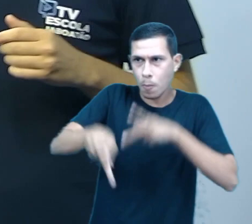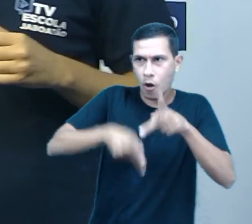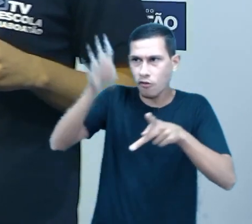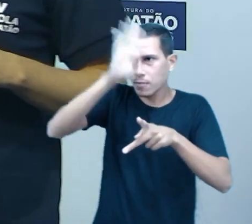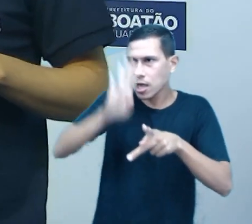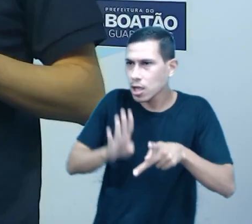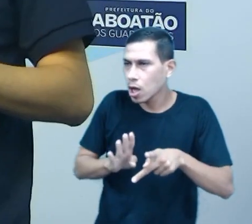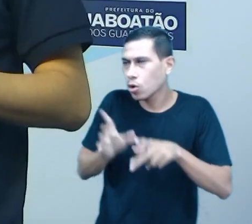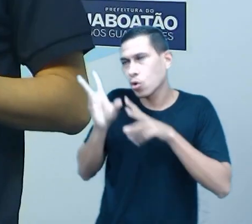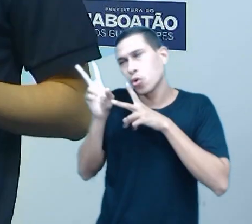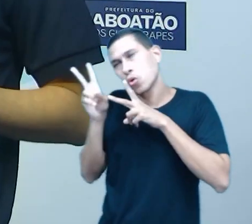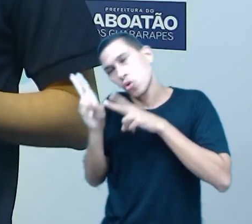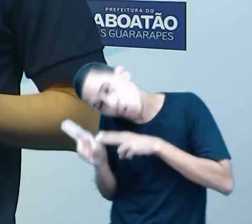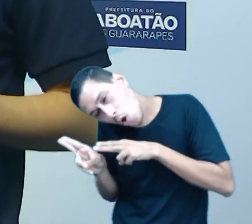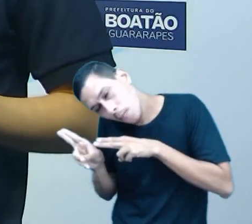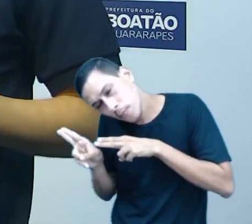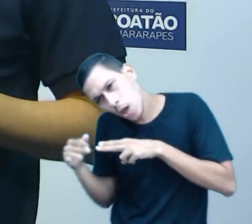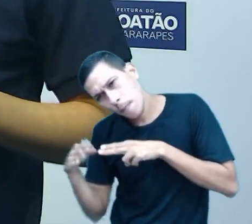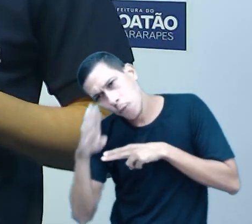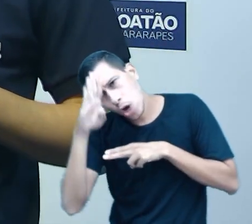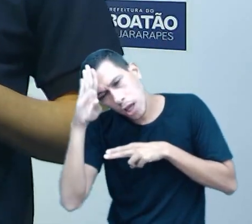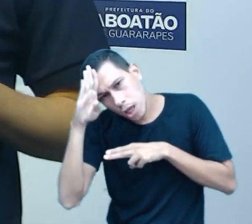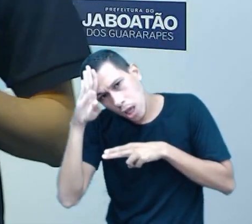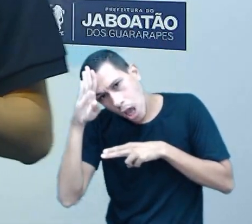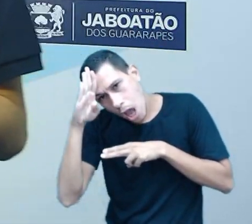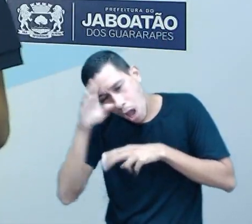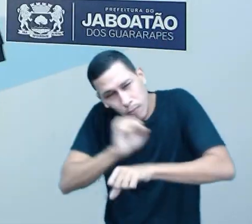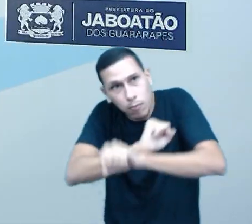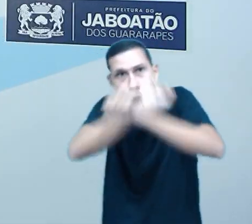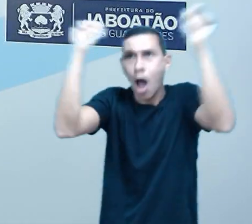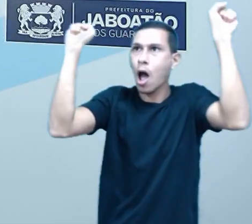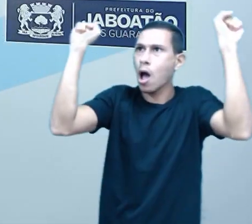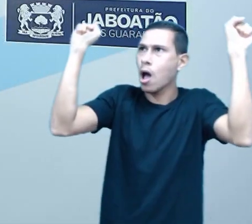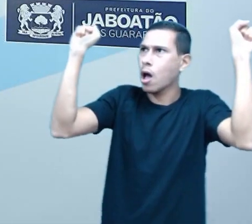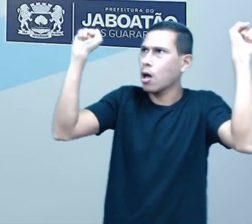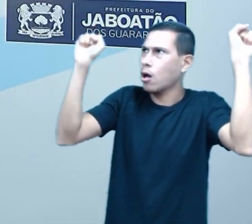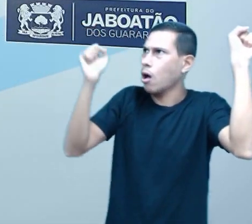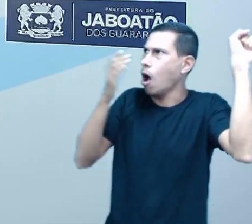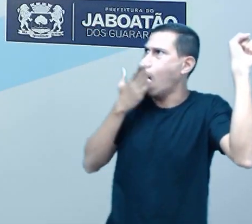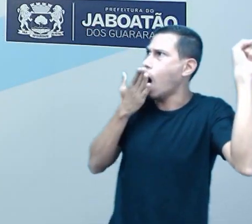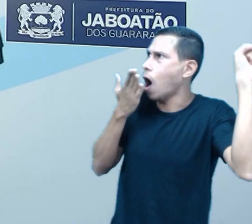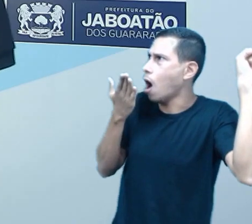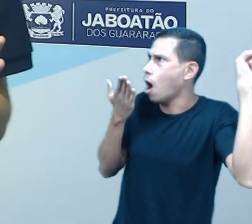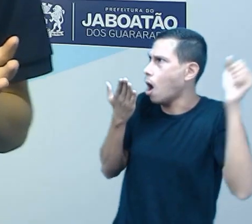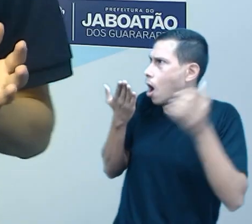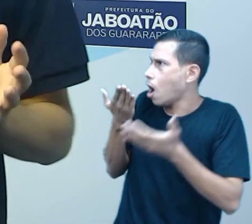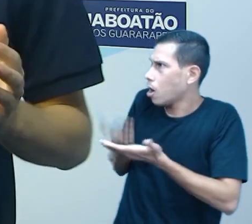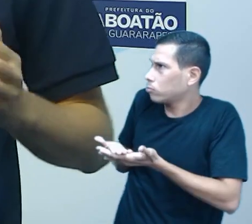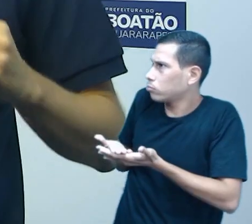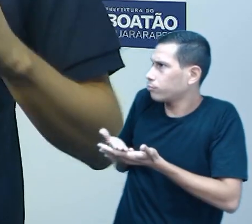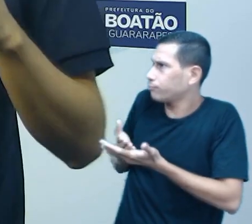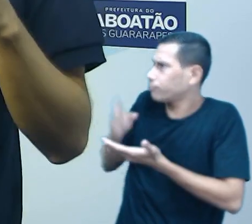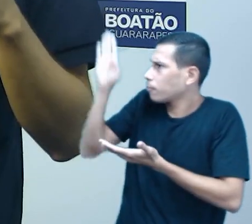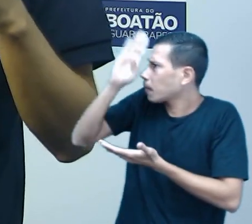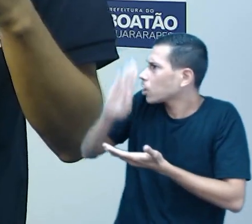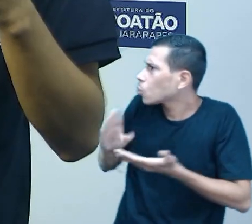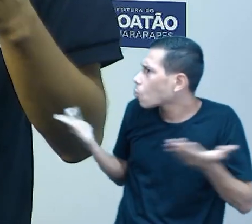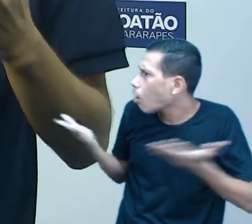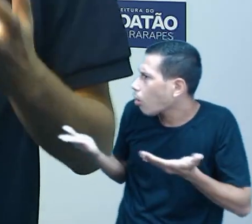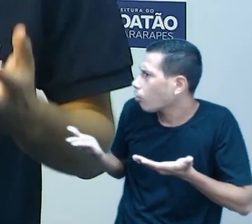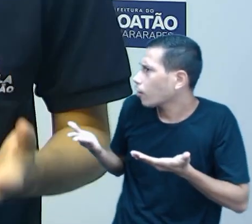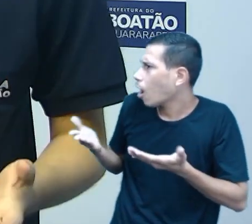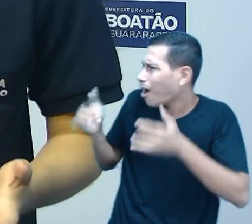e acorda no dia seguinte, no dia 15, na República, sem entender o que havia acontecido,